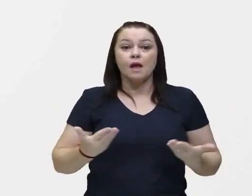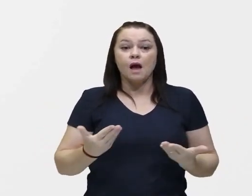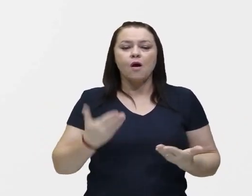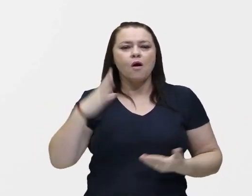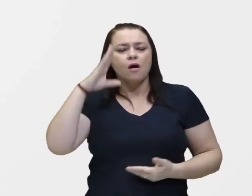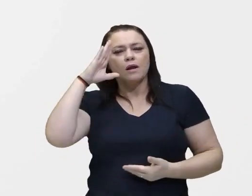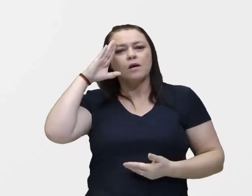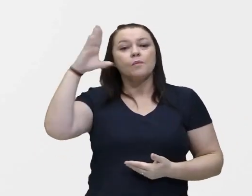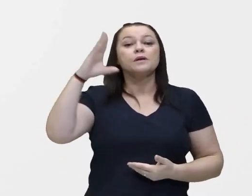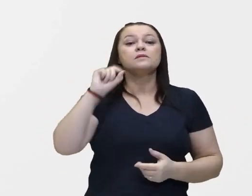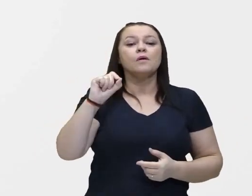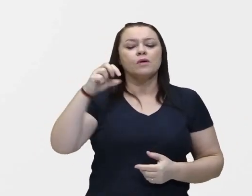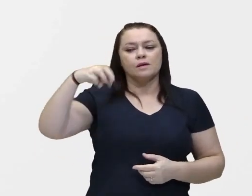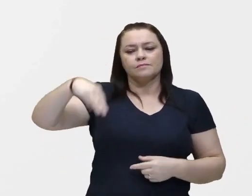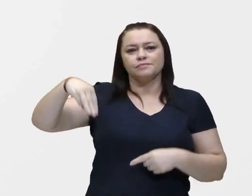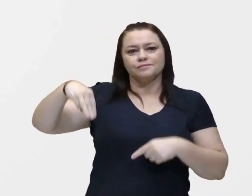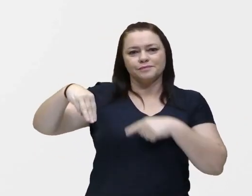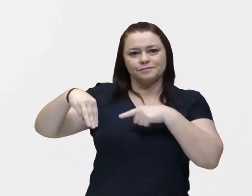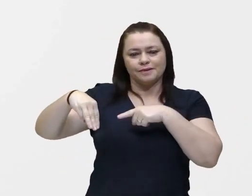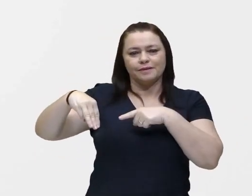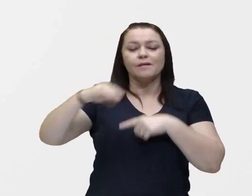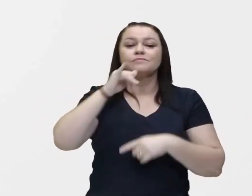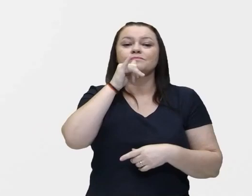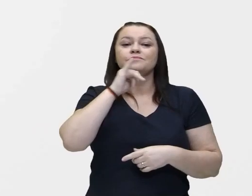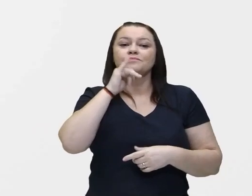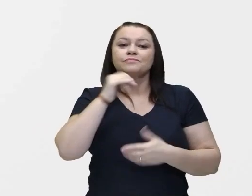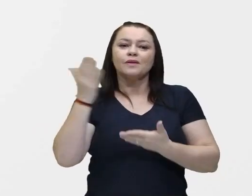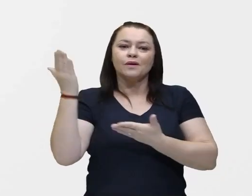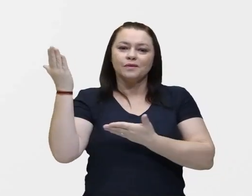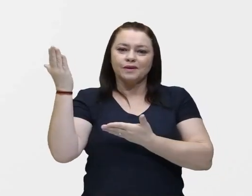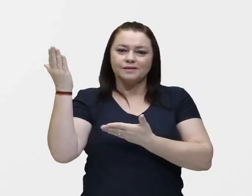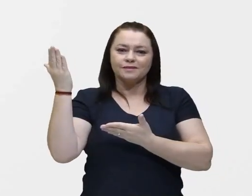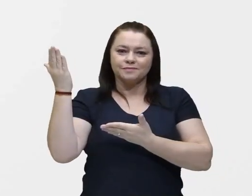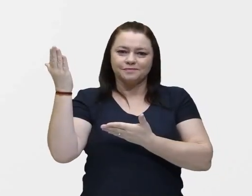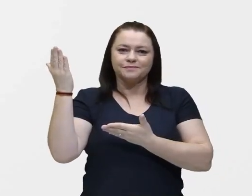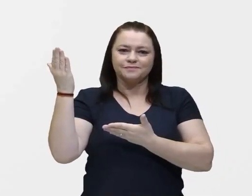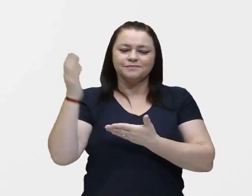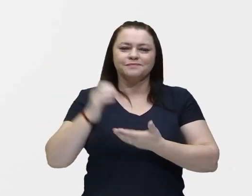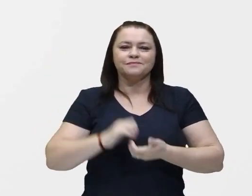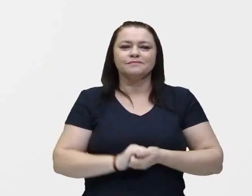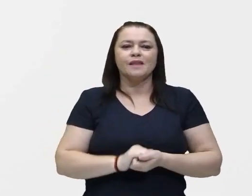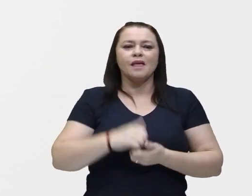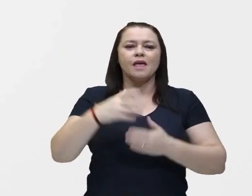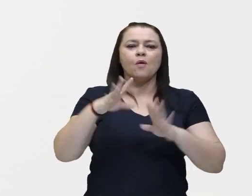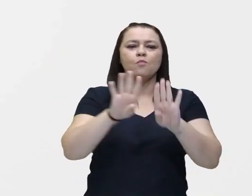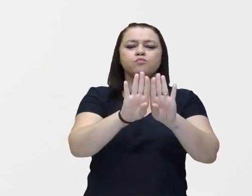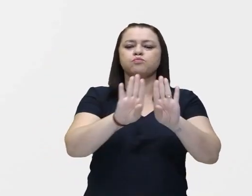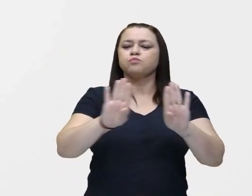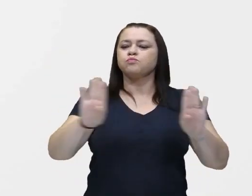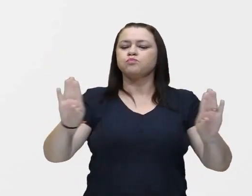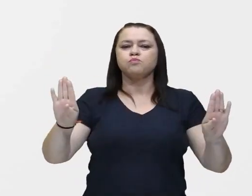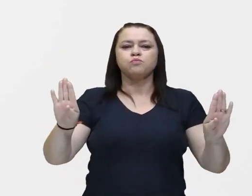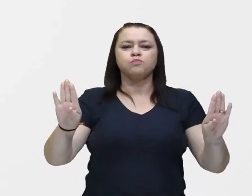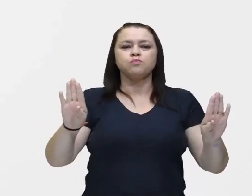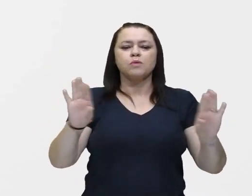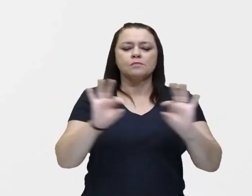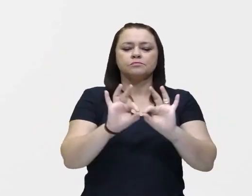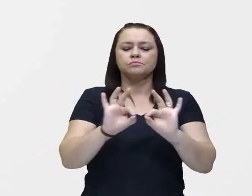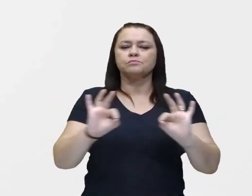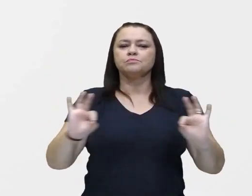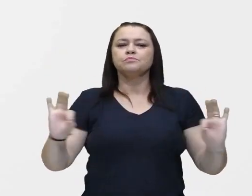principal quem? O metro. Olha aí o exemplo de alguém medindo um muro com uma trena. Isso mesmo. Se seu